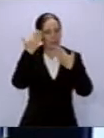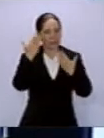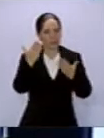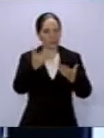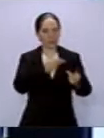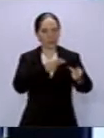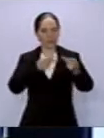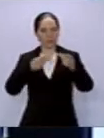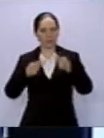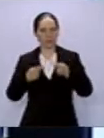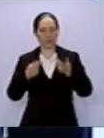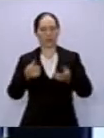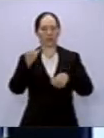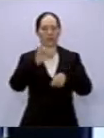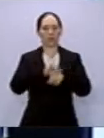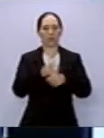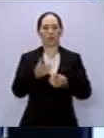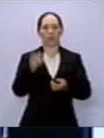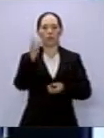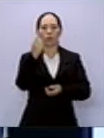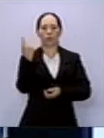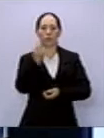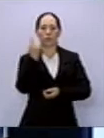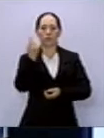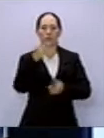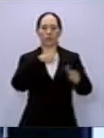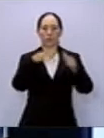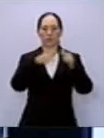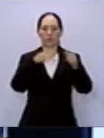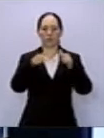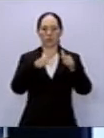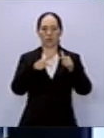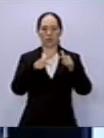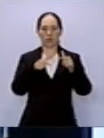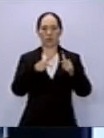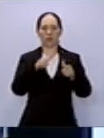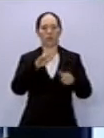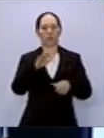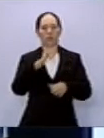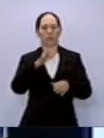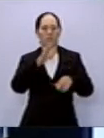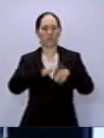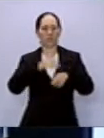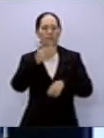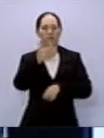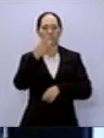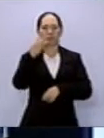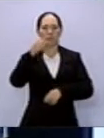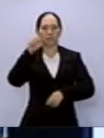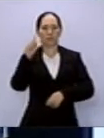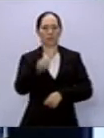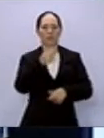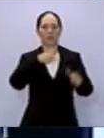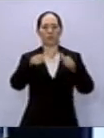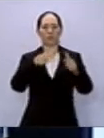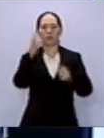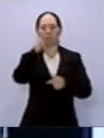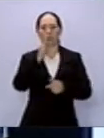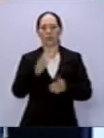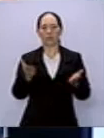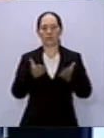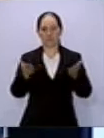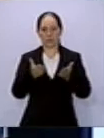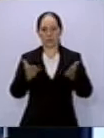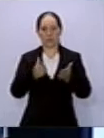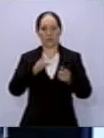em nome da Central Única dos Trabalhadores entidade que congrega mais de 23 milhões de trabalhadores no Mundo no Brasil hoje